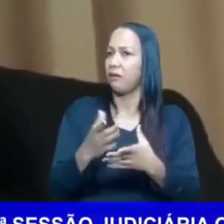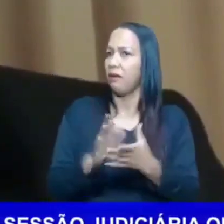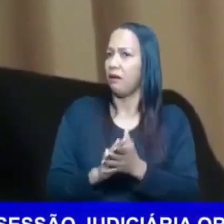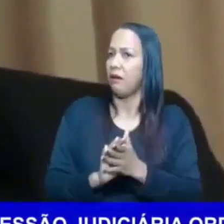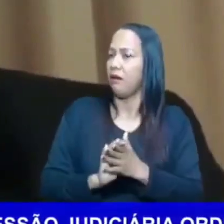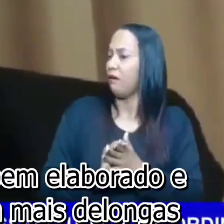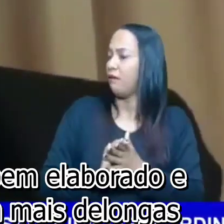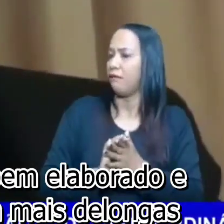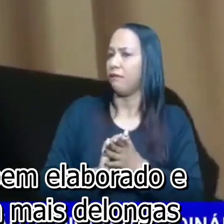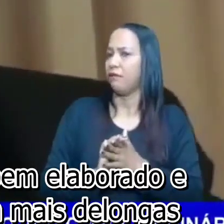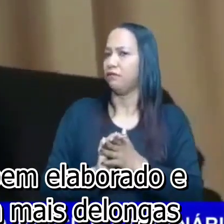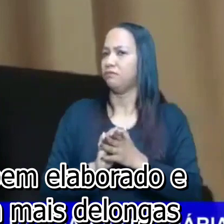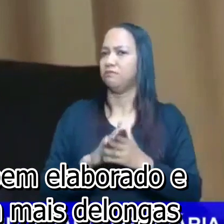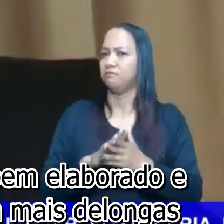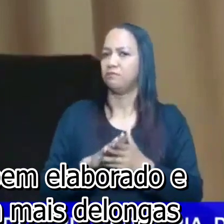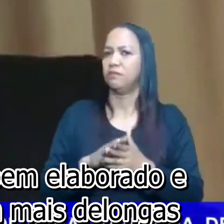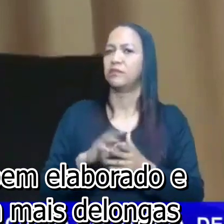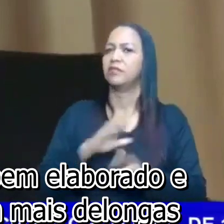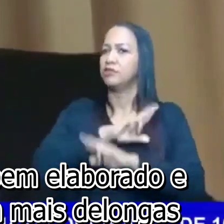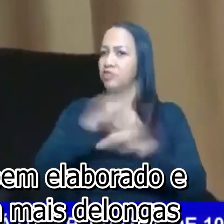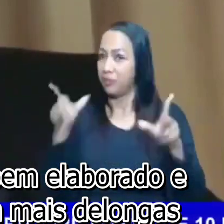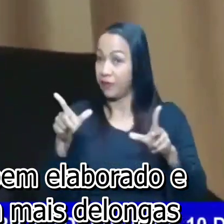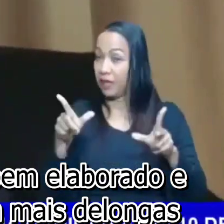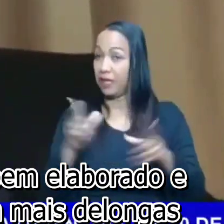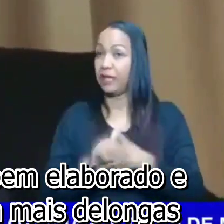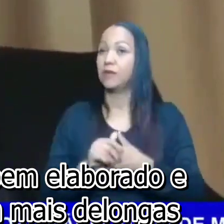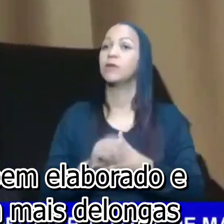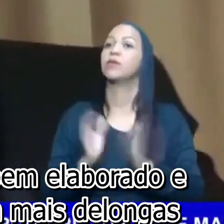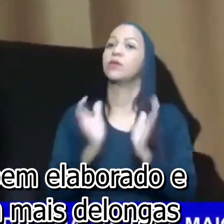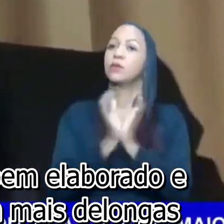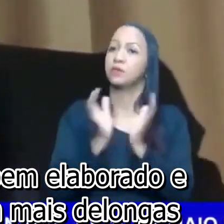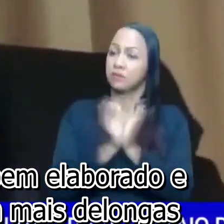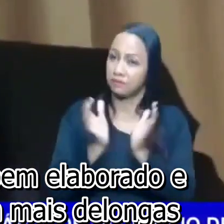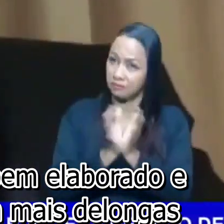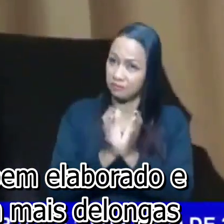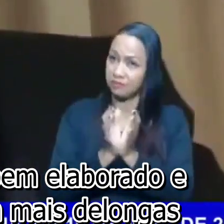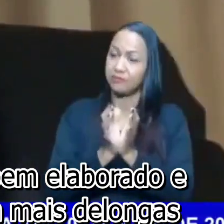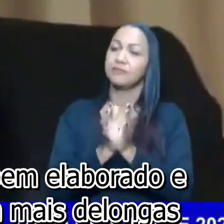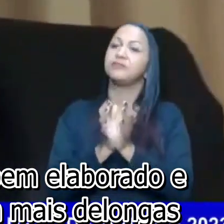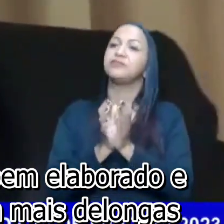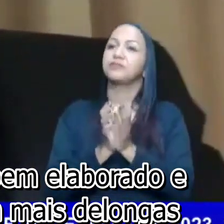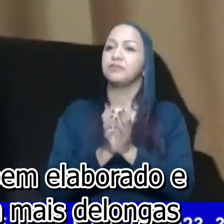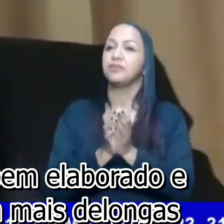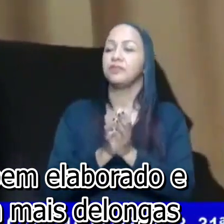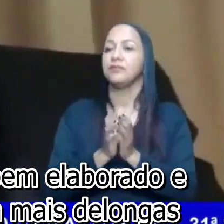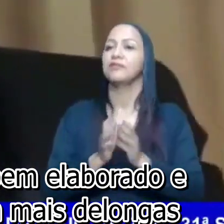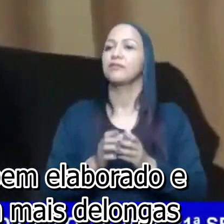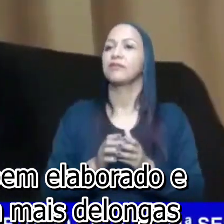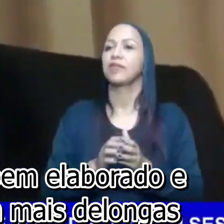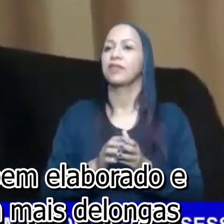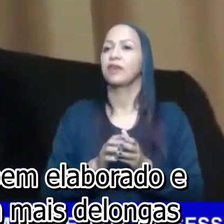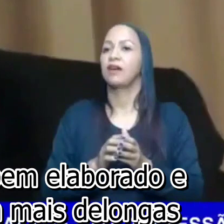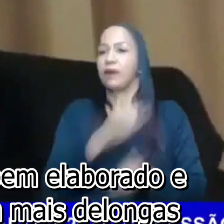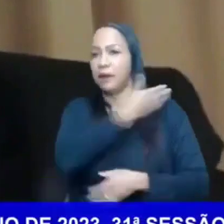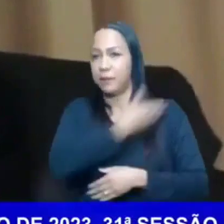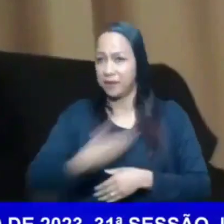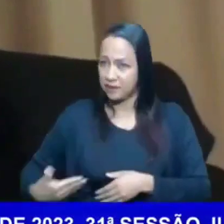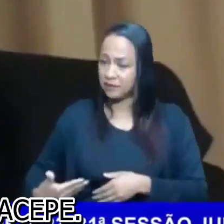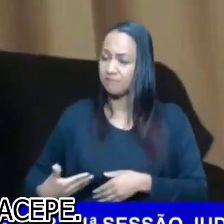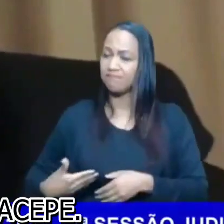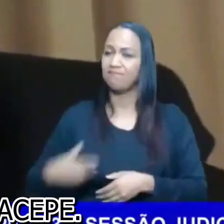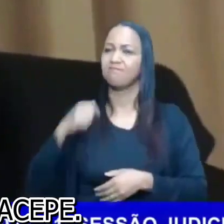absurda, de modo que o nosso núcleo fez um parecer muito bem elaborado, e eu estou seguindo, portanto, senhor presidente, sem mais